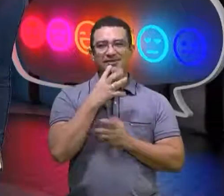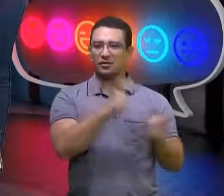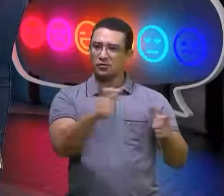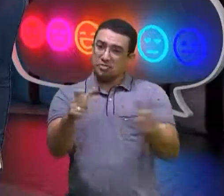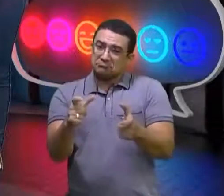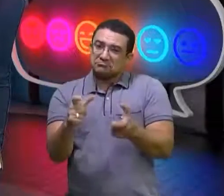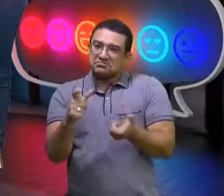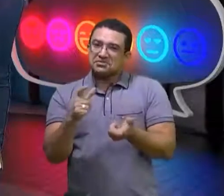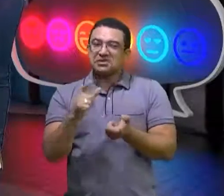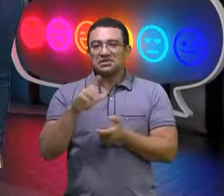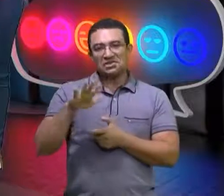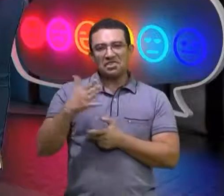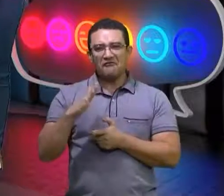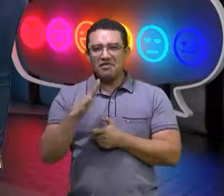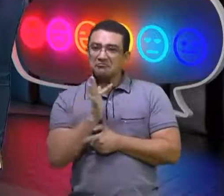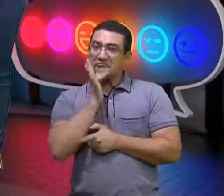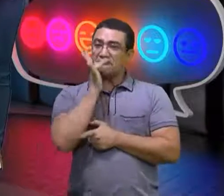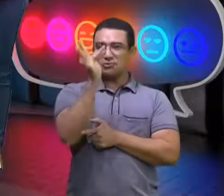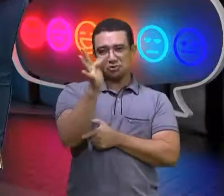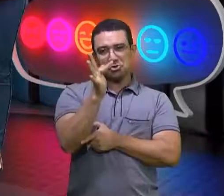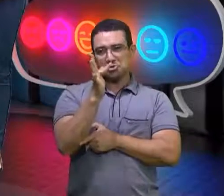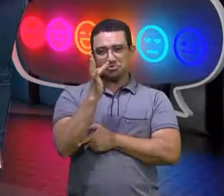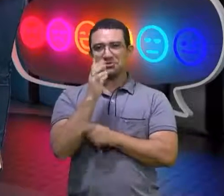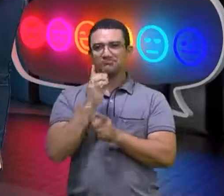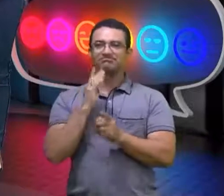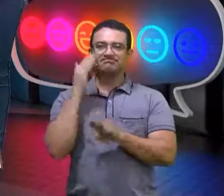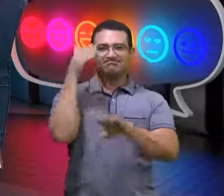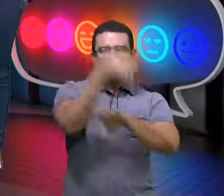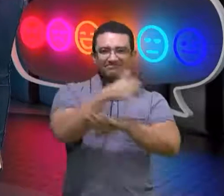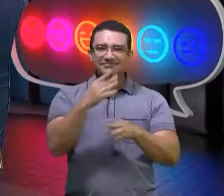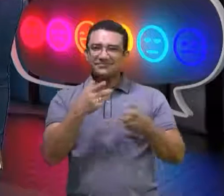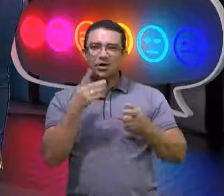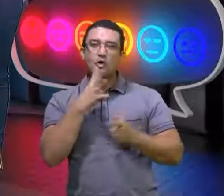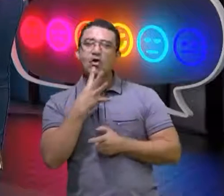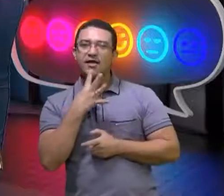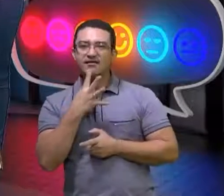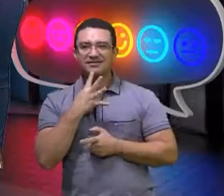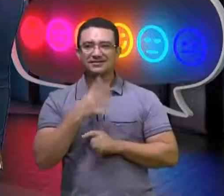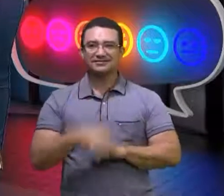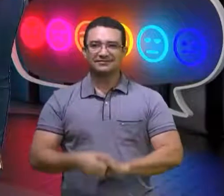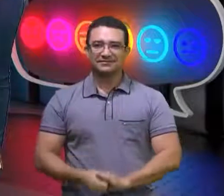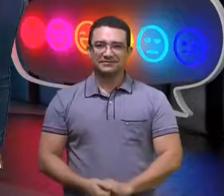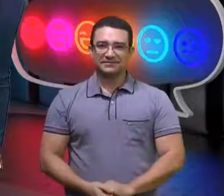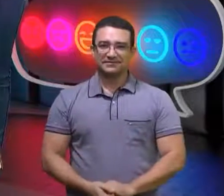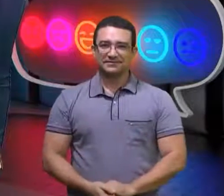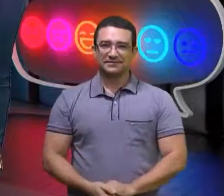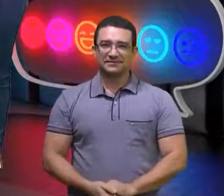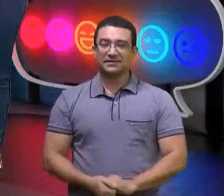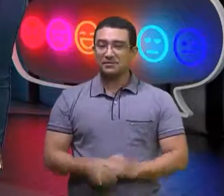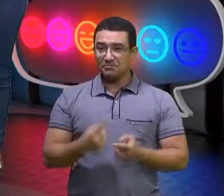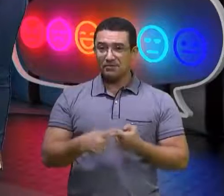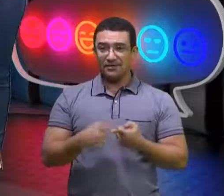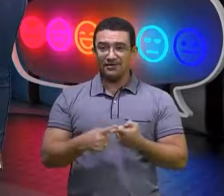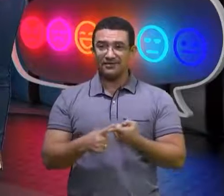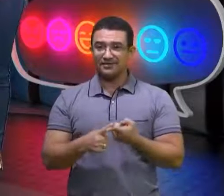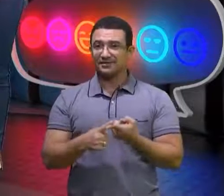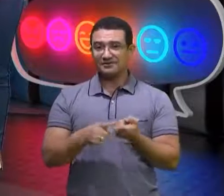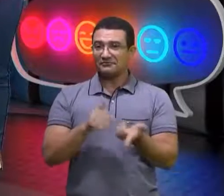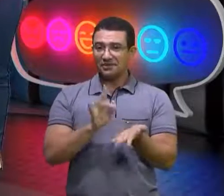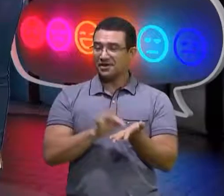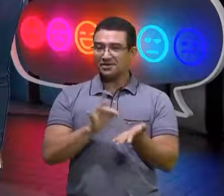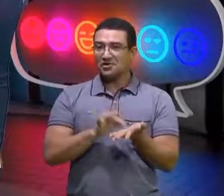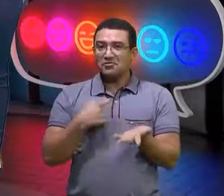Quem sabe aí entra num futuro distante, aí um pouquinho distante, para eu passar minhas férias também e conhecer, porque realmente